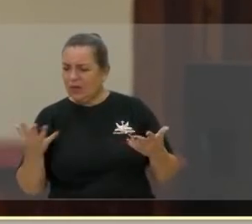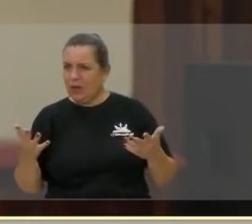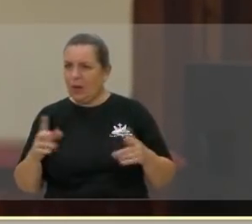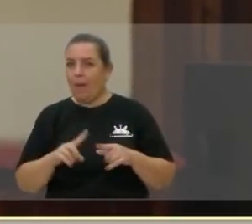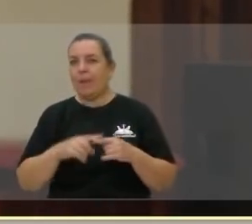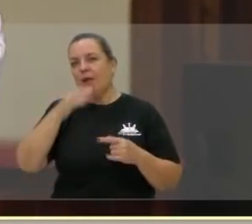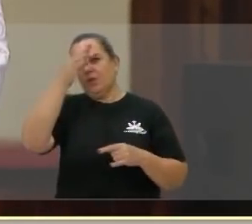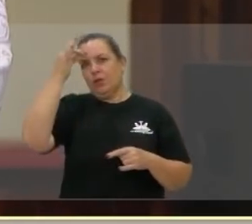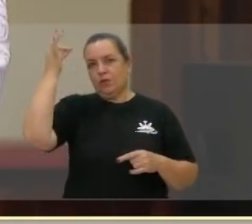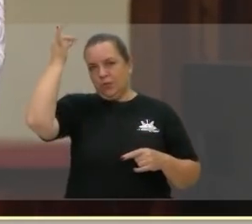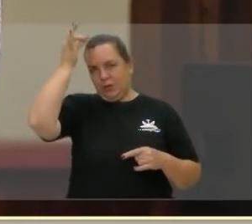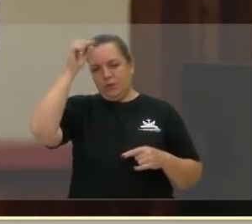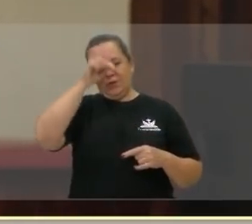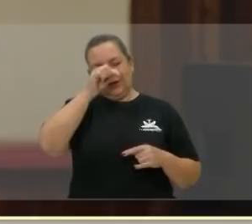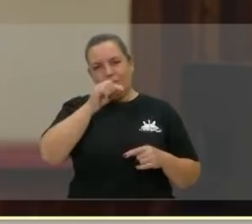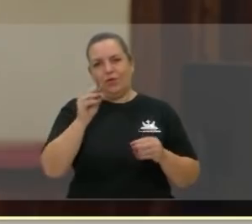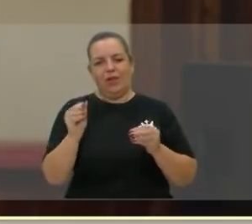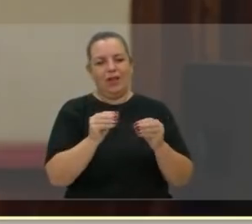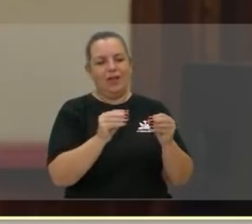Espírito Santo é aqui,